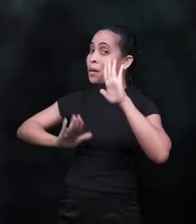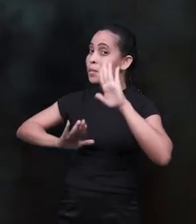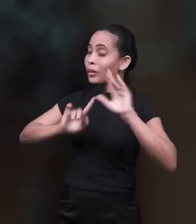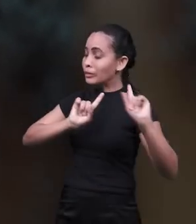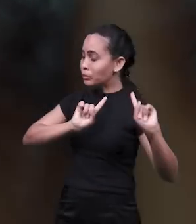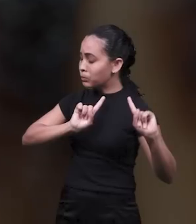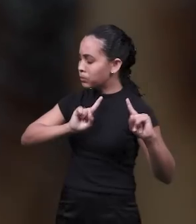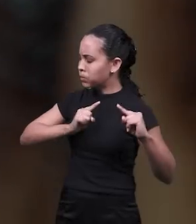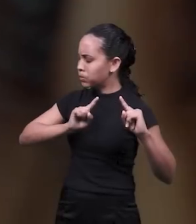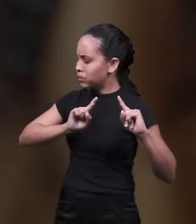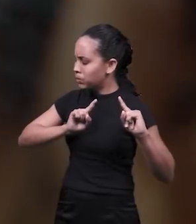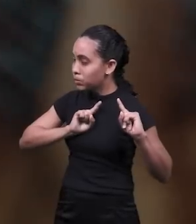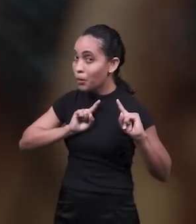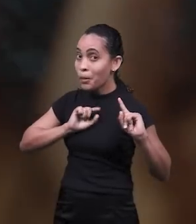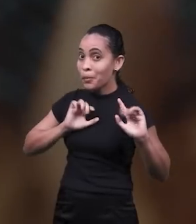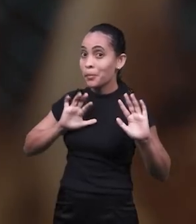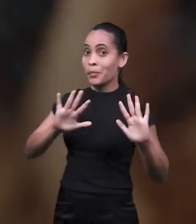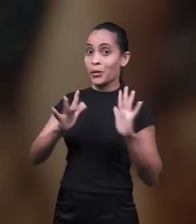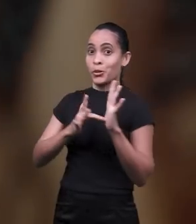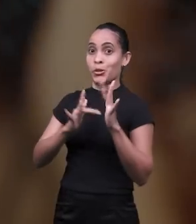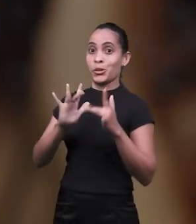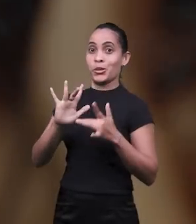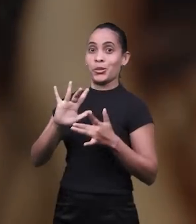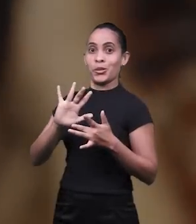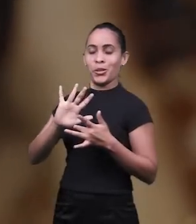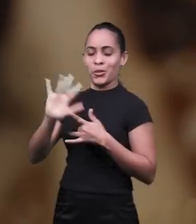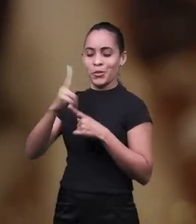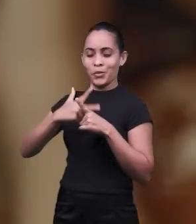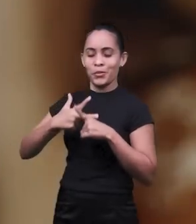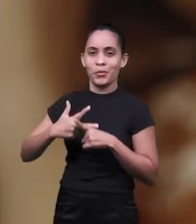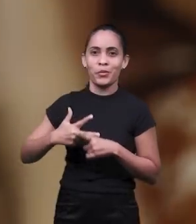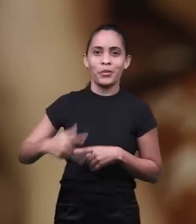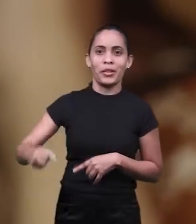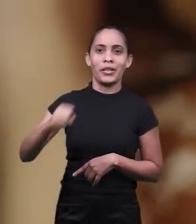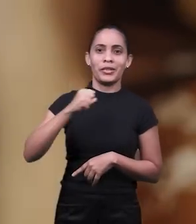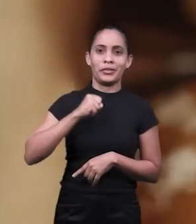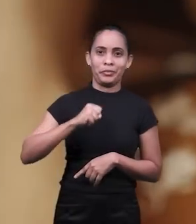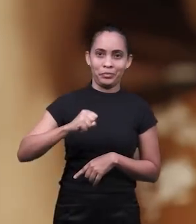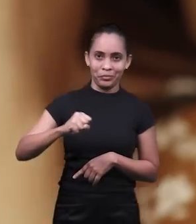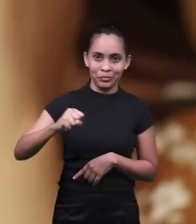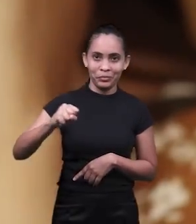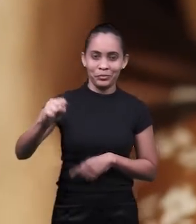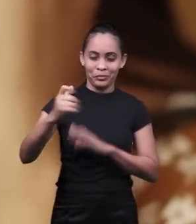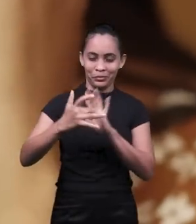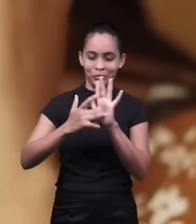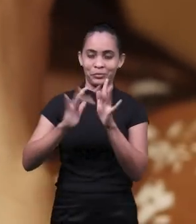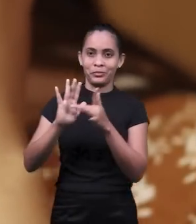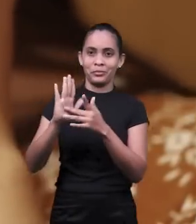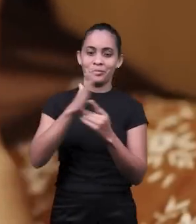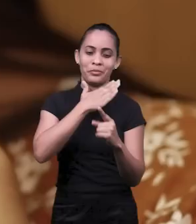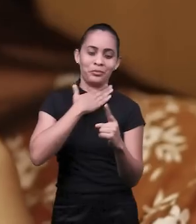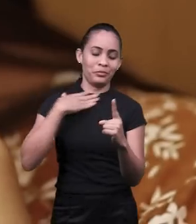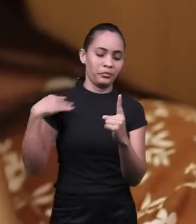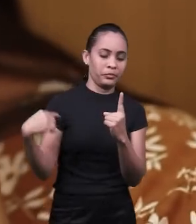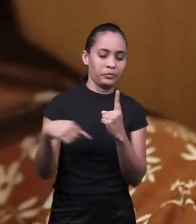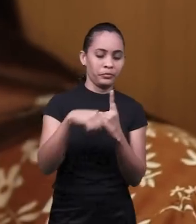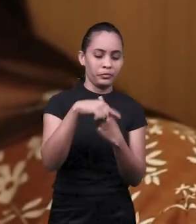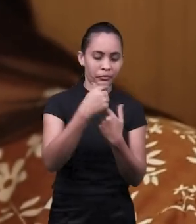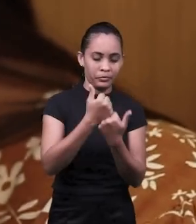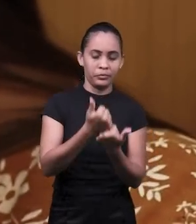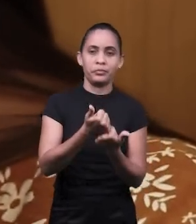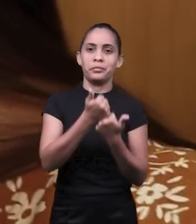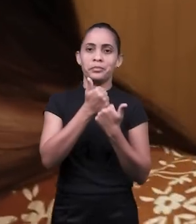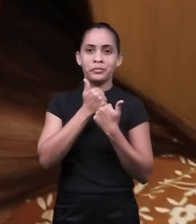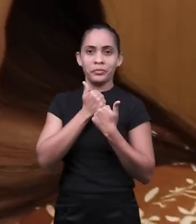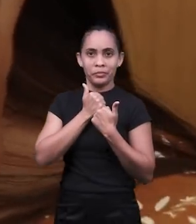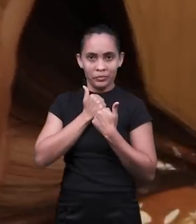mas Cristo já venceu, morrendo em meu lugar.